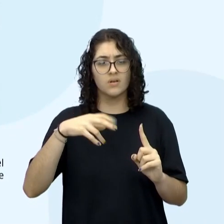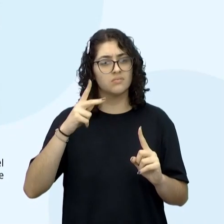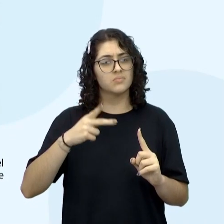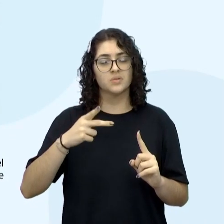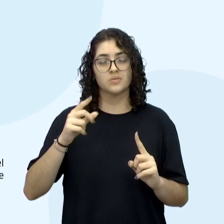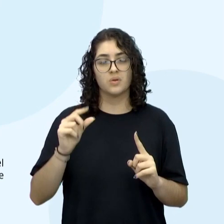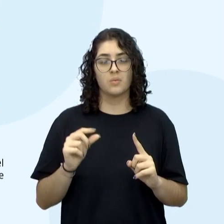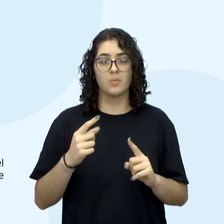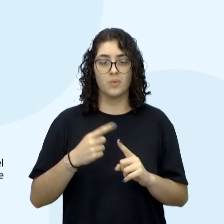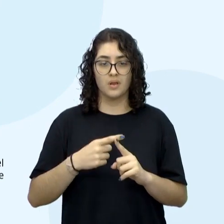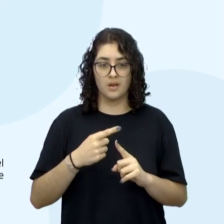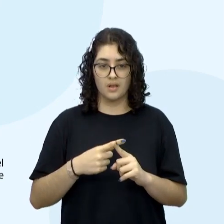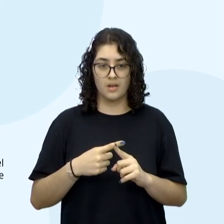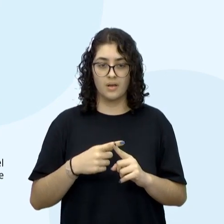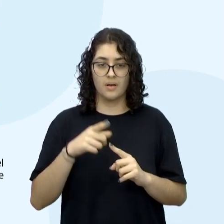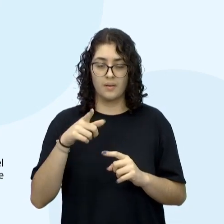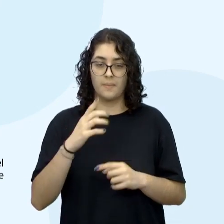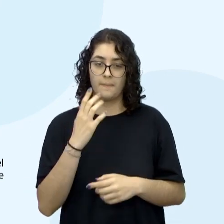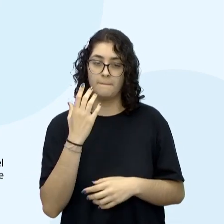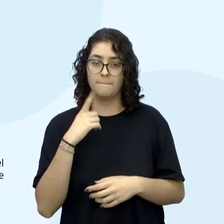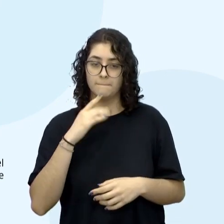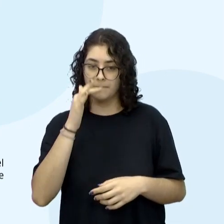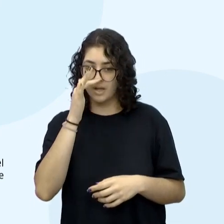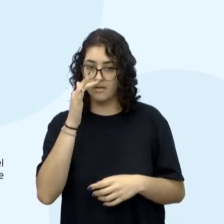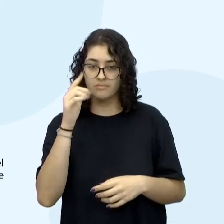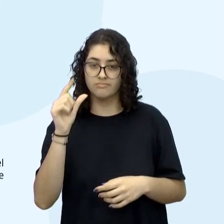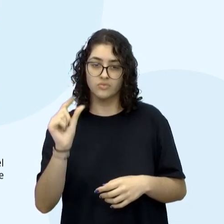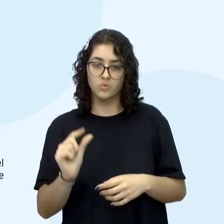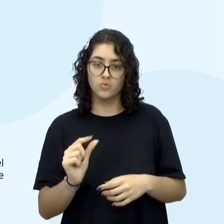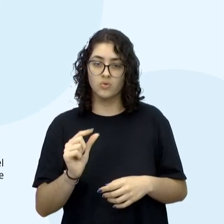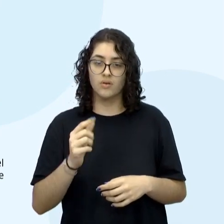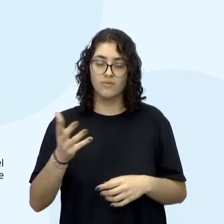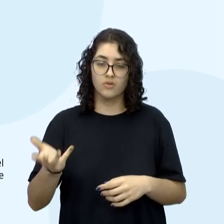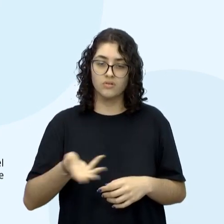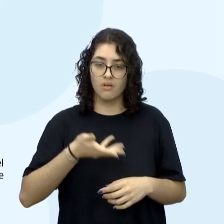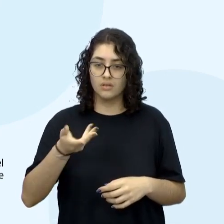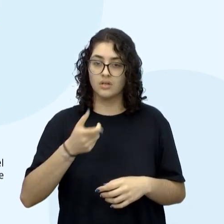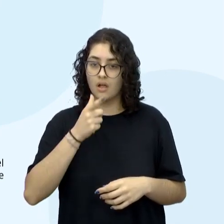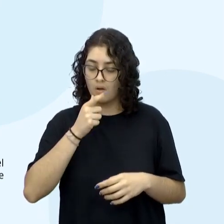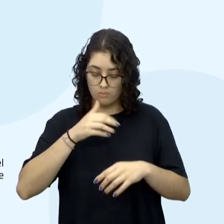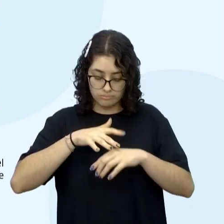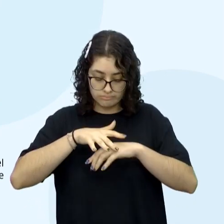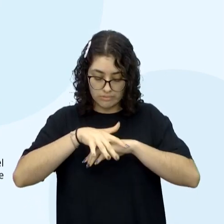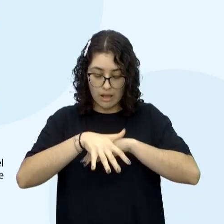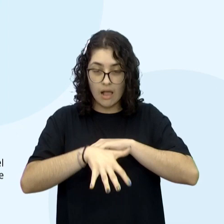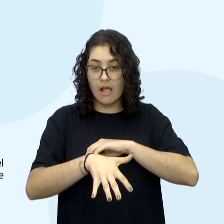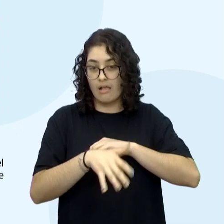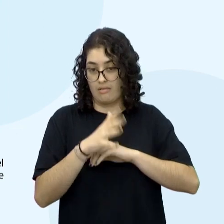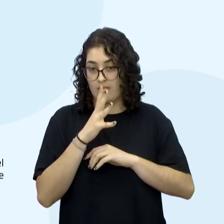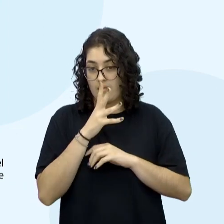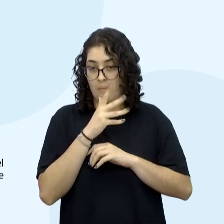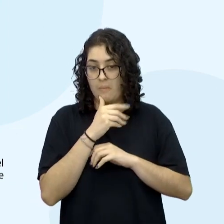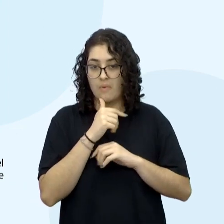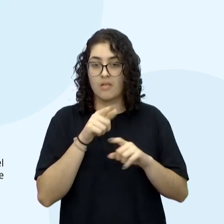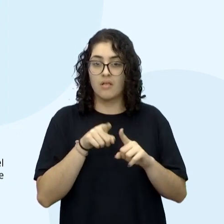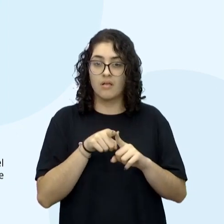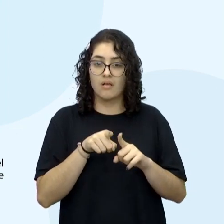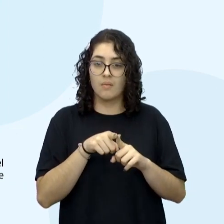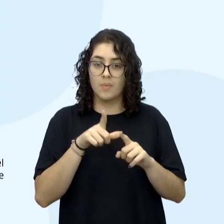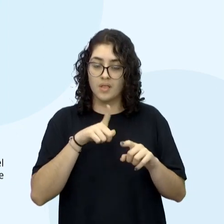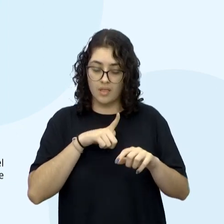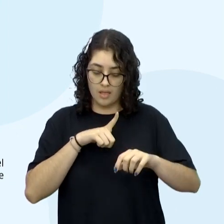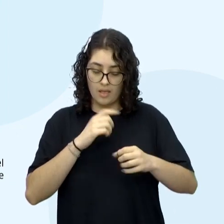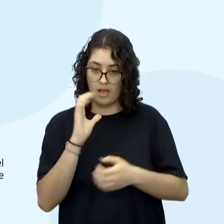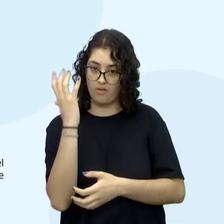vai diminuir a velocidade da água que vai chegar no solo, né? E as raízes também, elas dão mais resistência à estrutura